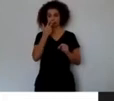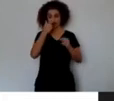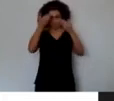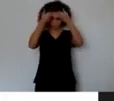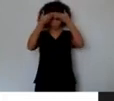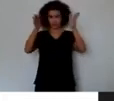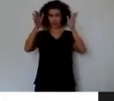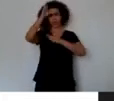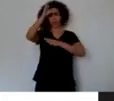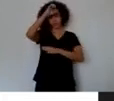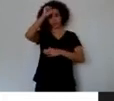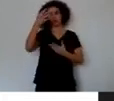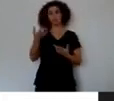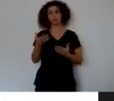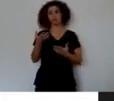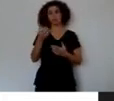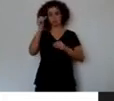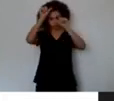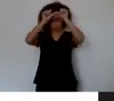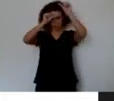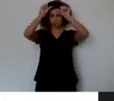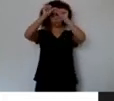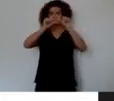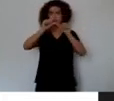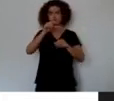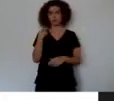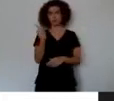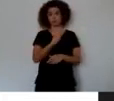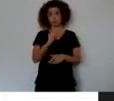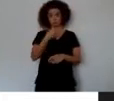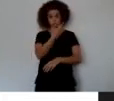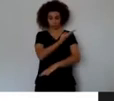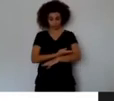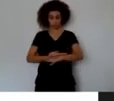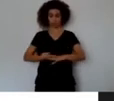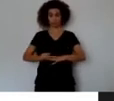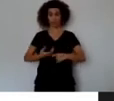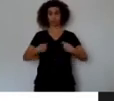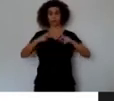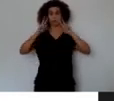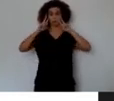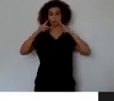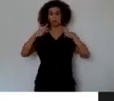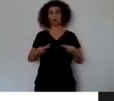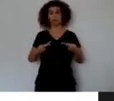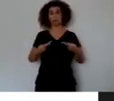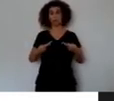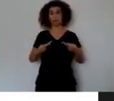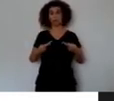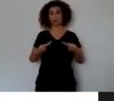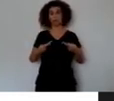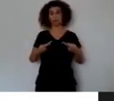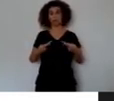coisa. Eu acho que é necessário que nós, né, pessoas brancas, reconhecer que a gente não é ensinado